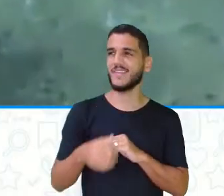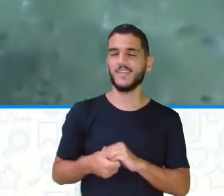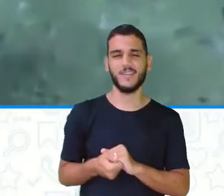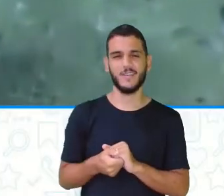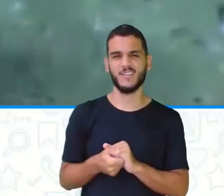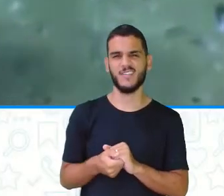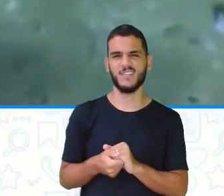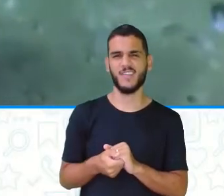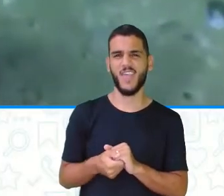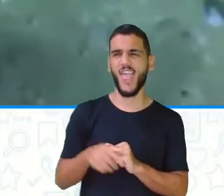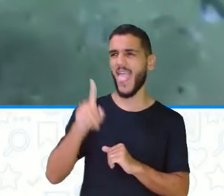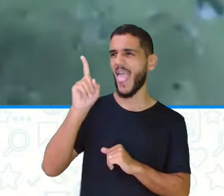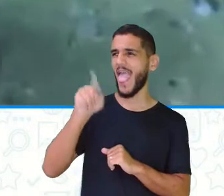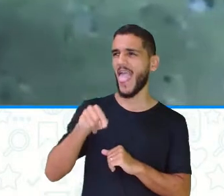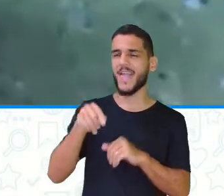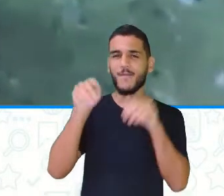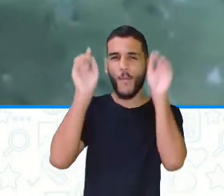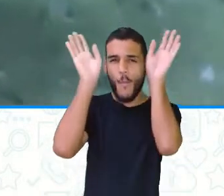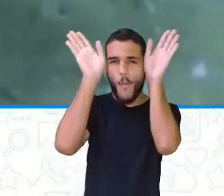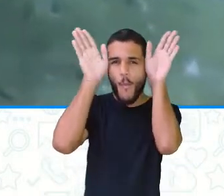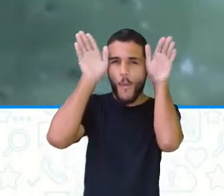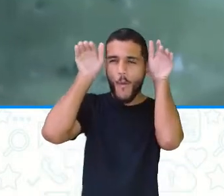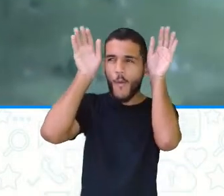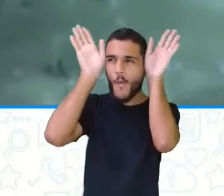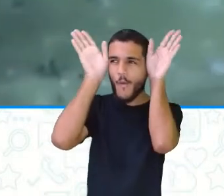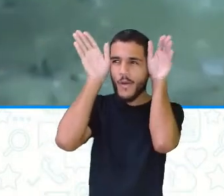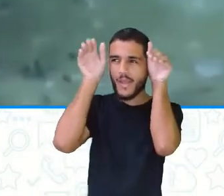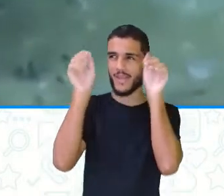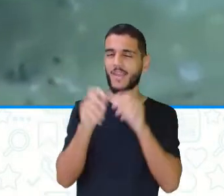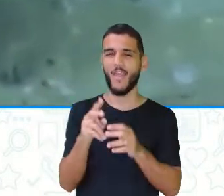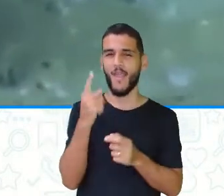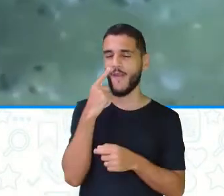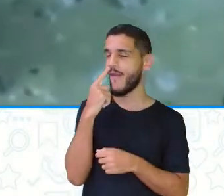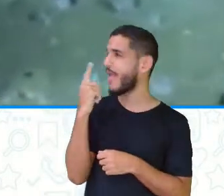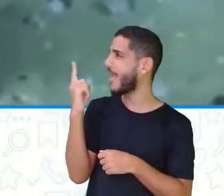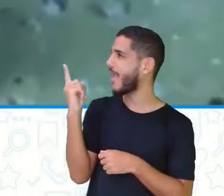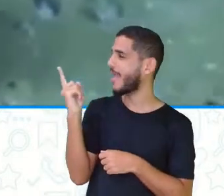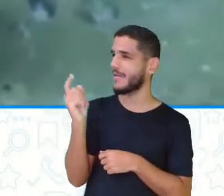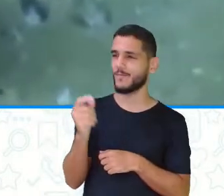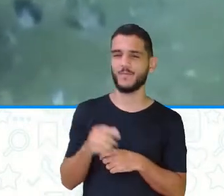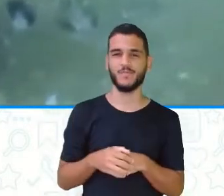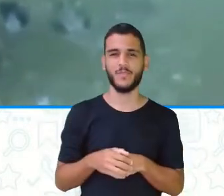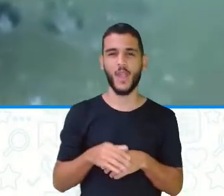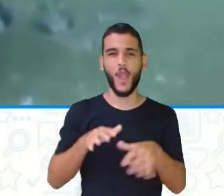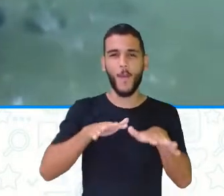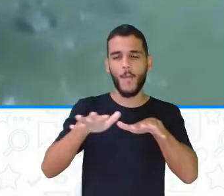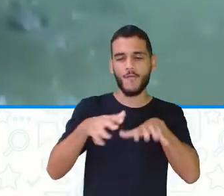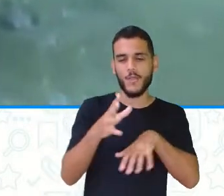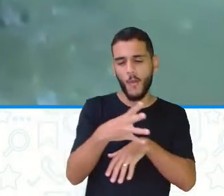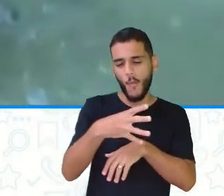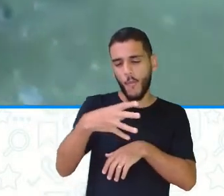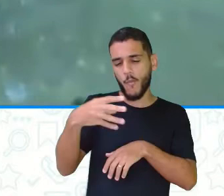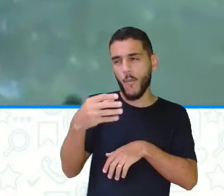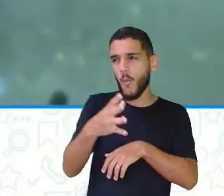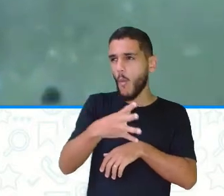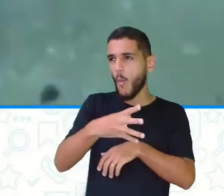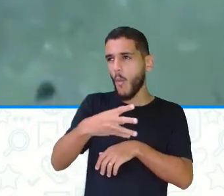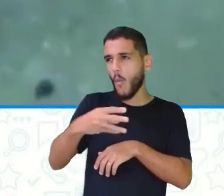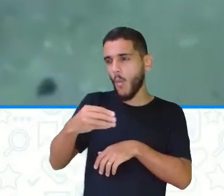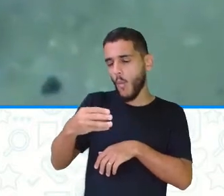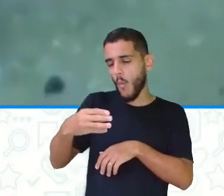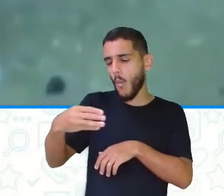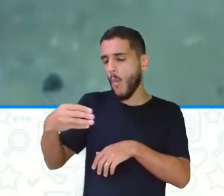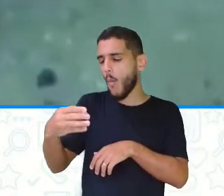são orelhas? Parece, né? Orelhinhas, assim, quando a gente olha, a gente pensa que a orelha fica aqui, né, na